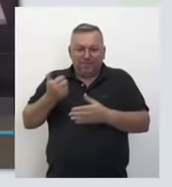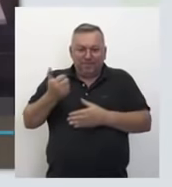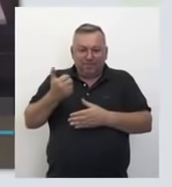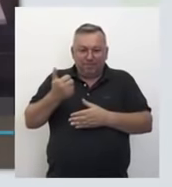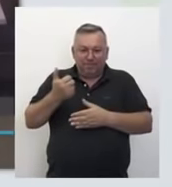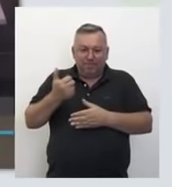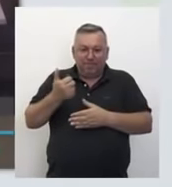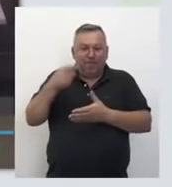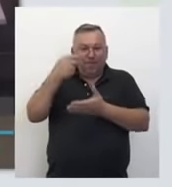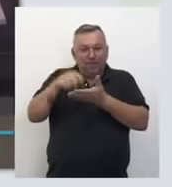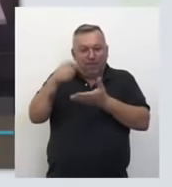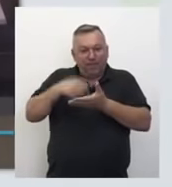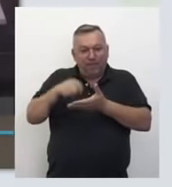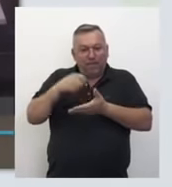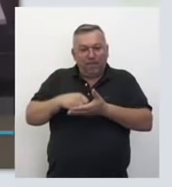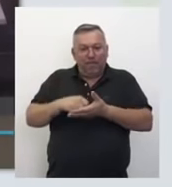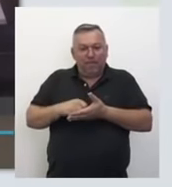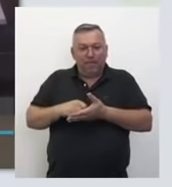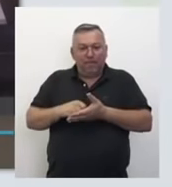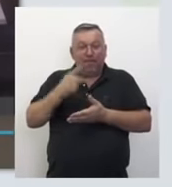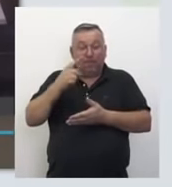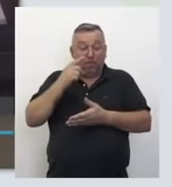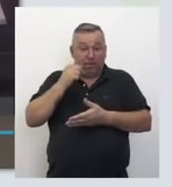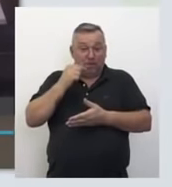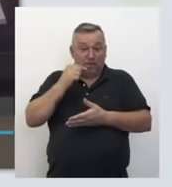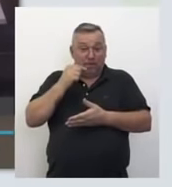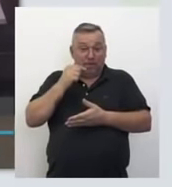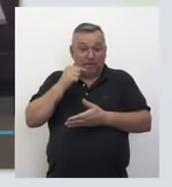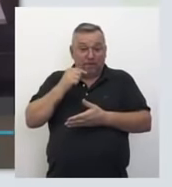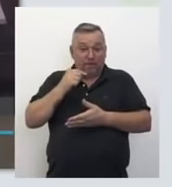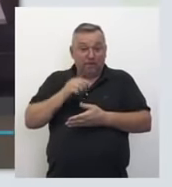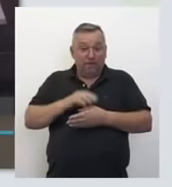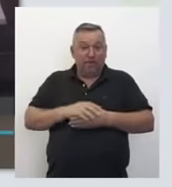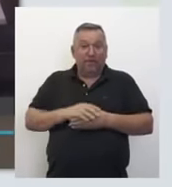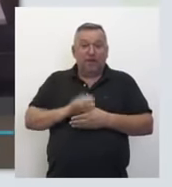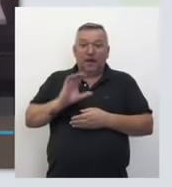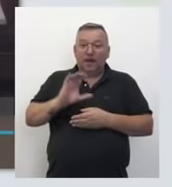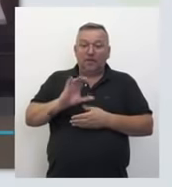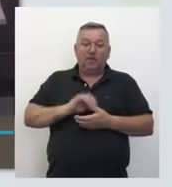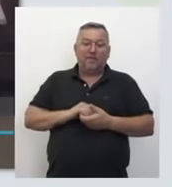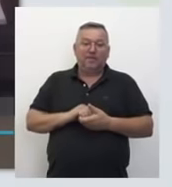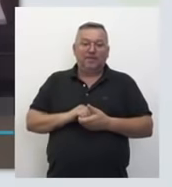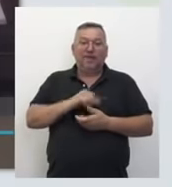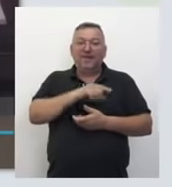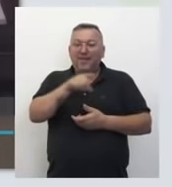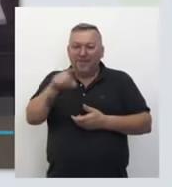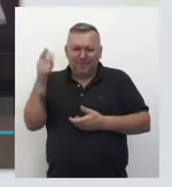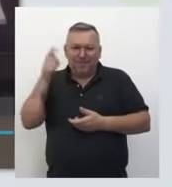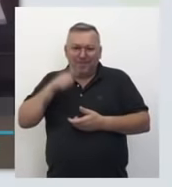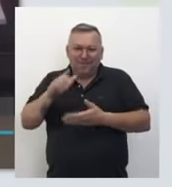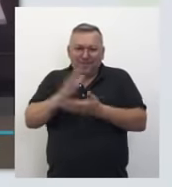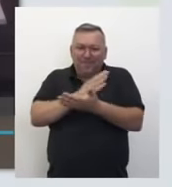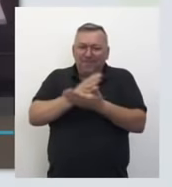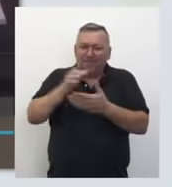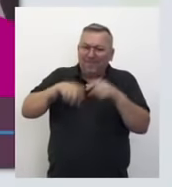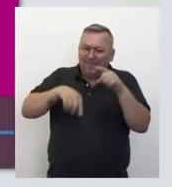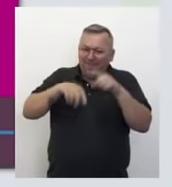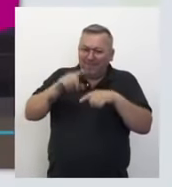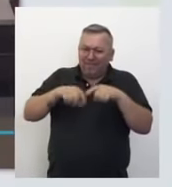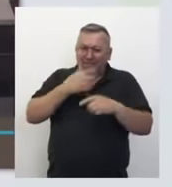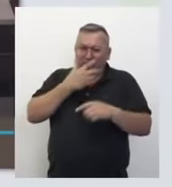canetinhas para escrever, um lápis e é isso. E vocês, conseguiram separar alguma coisa nesse